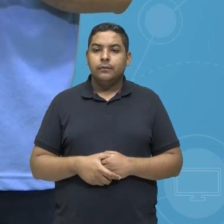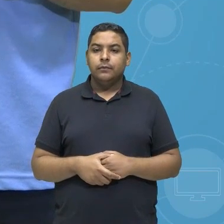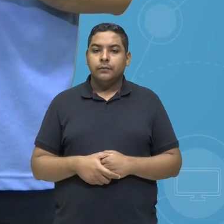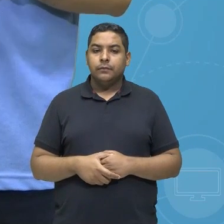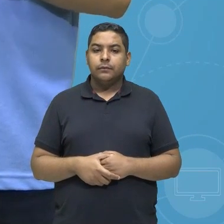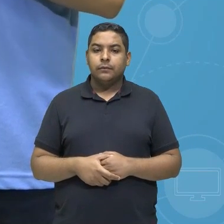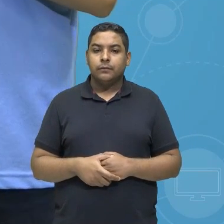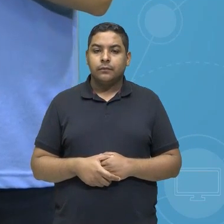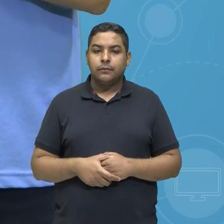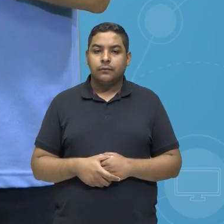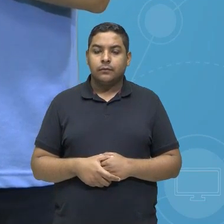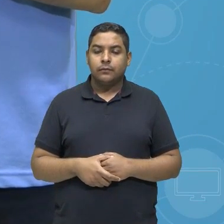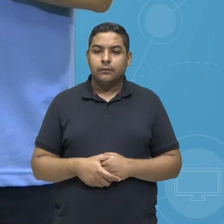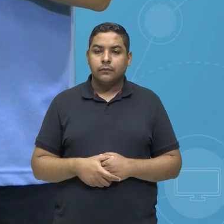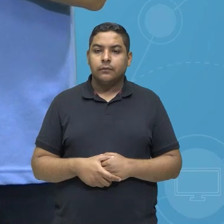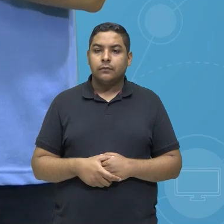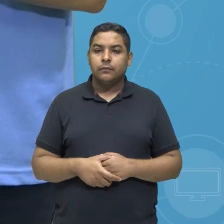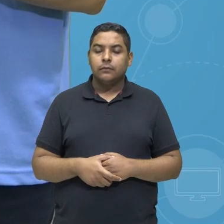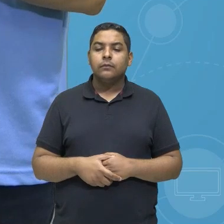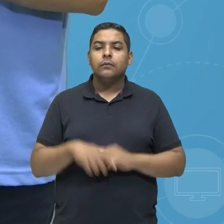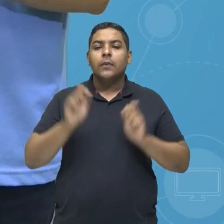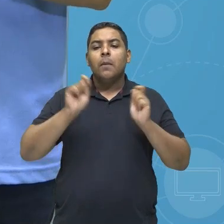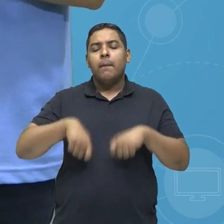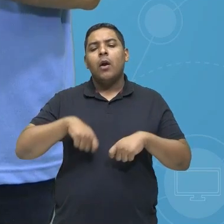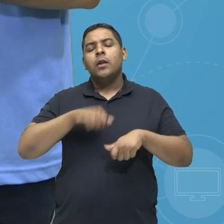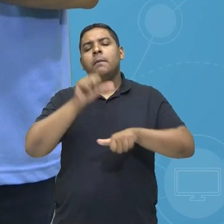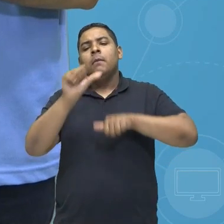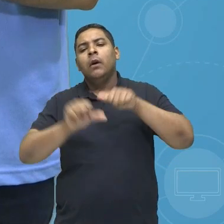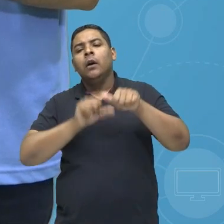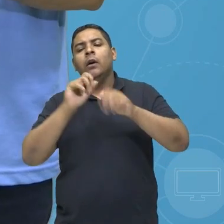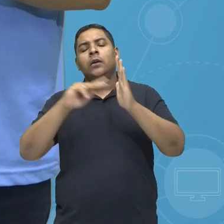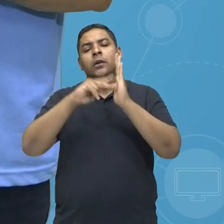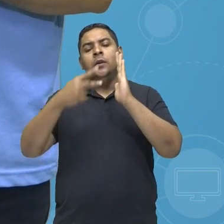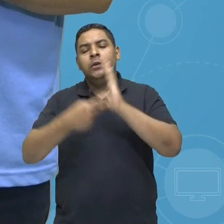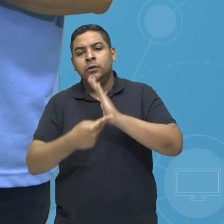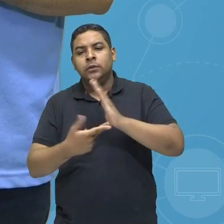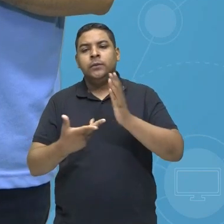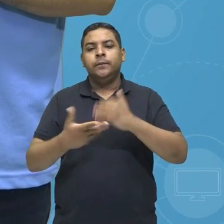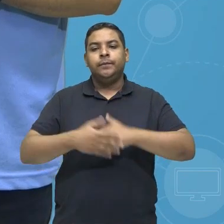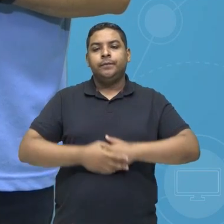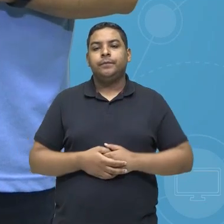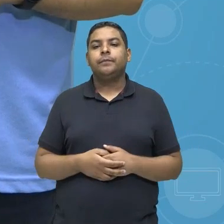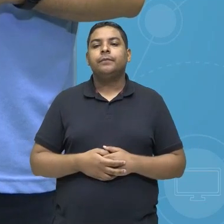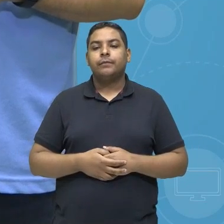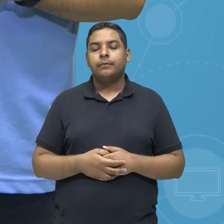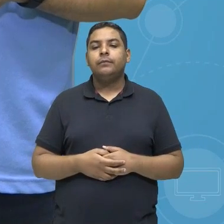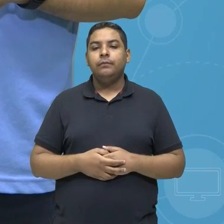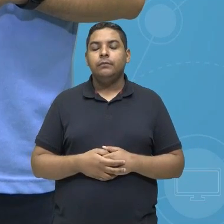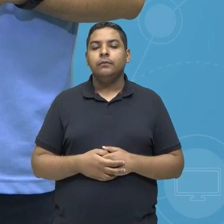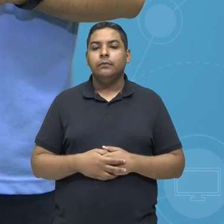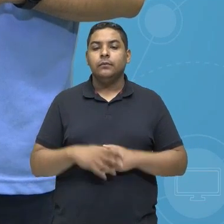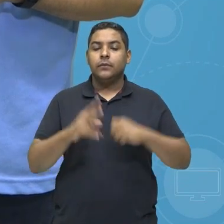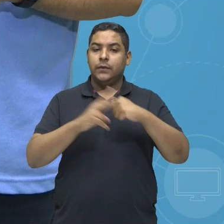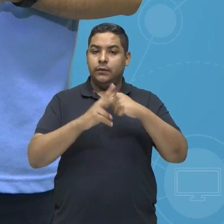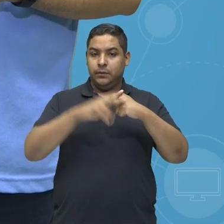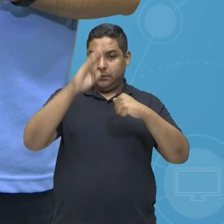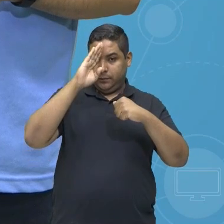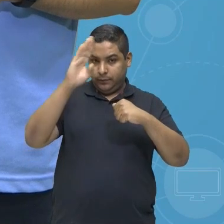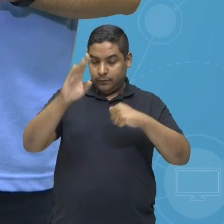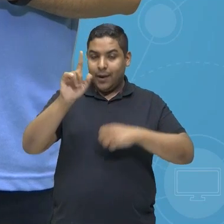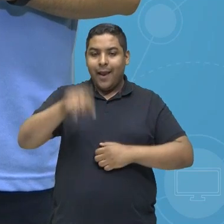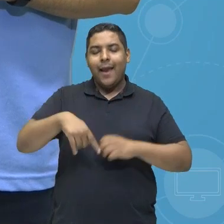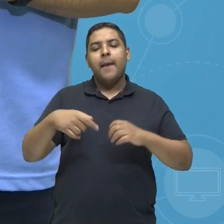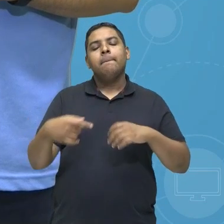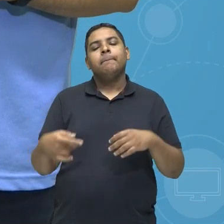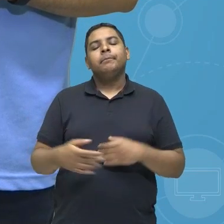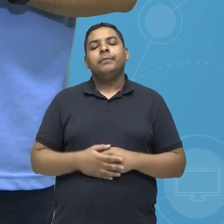of the main verb. Eles podem mudar o significado, o sentido do verbo principal, tá certo? Então, são essas características aí dos